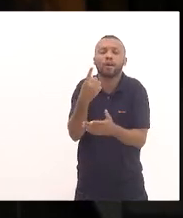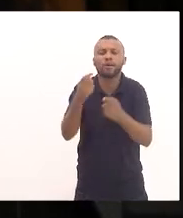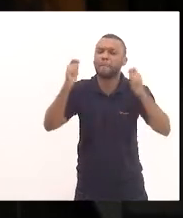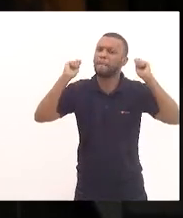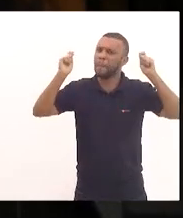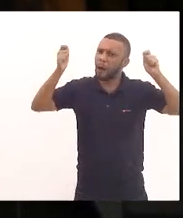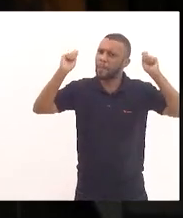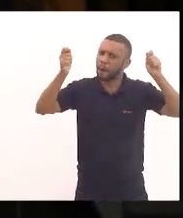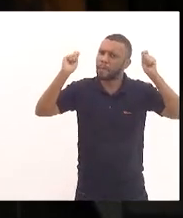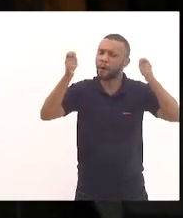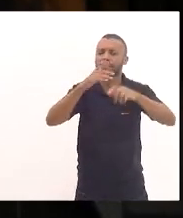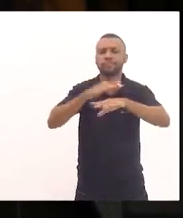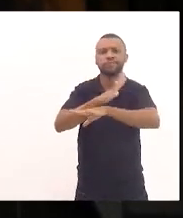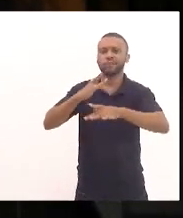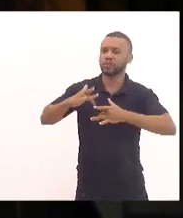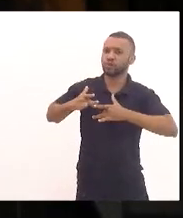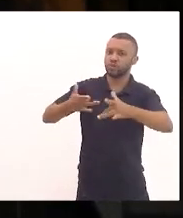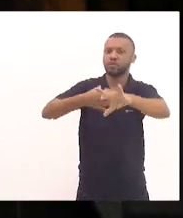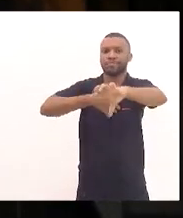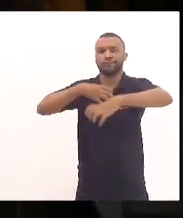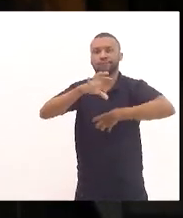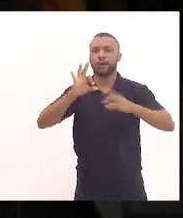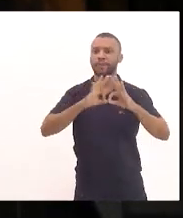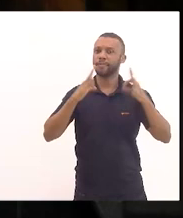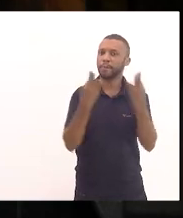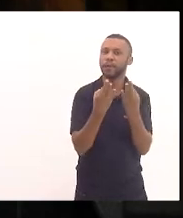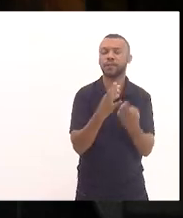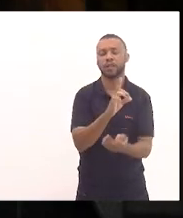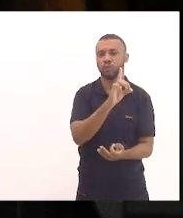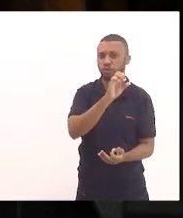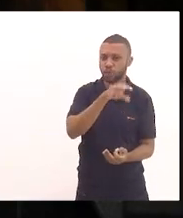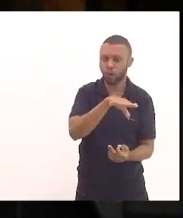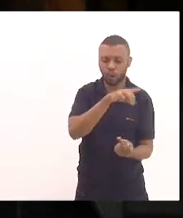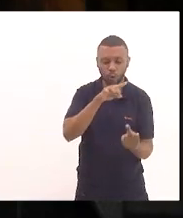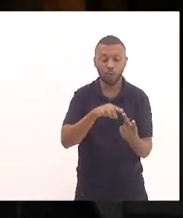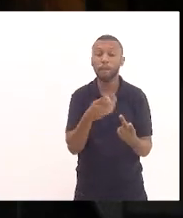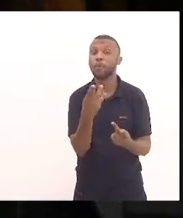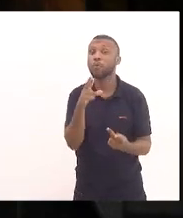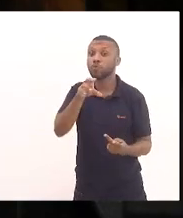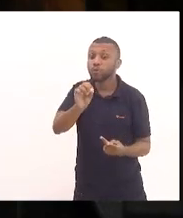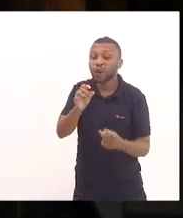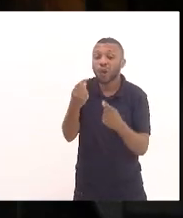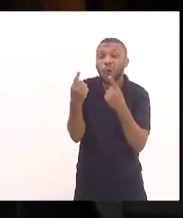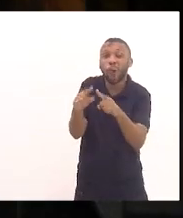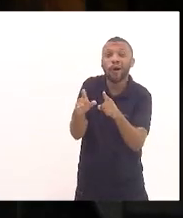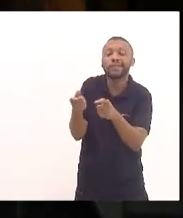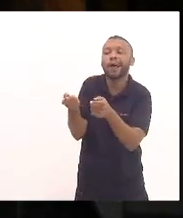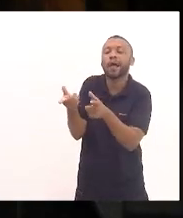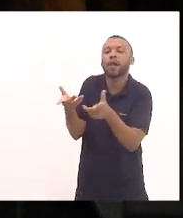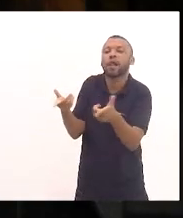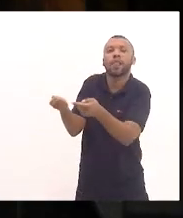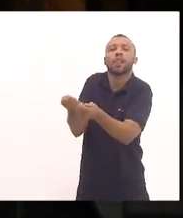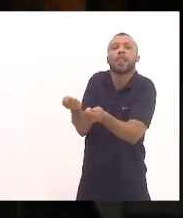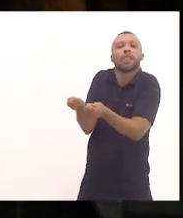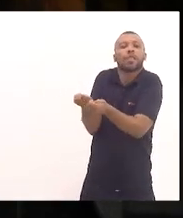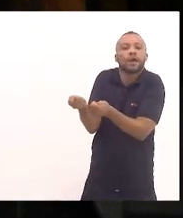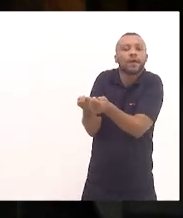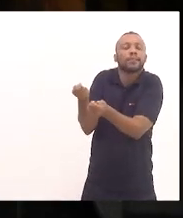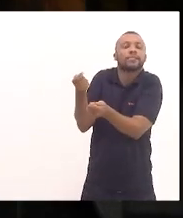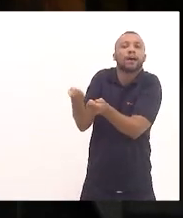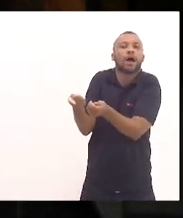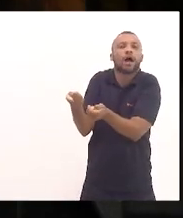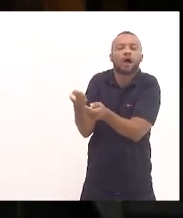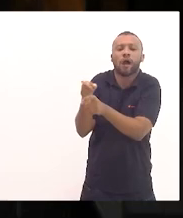Rio, em solidariedade às famílias de Dom e de Bruno, e contra as milícias florestais, as milícias rurais, que